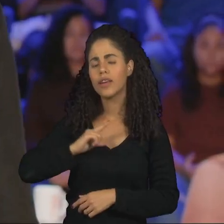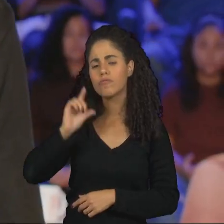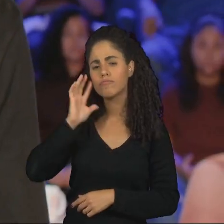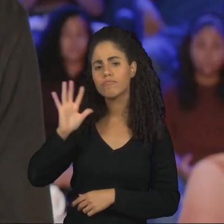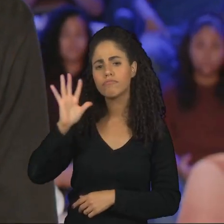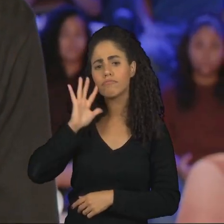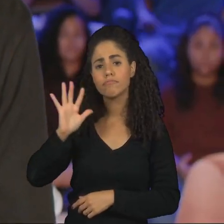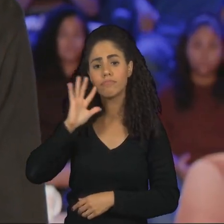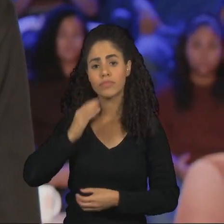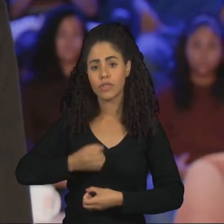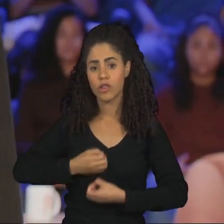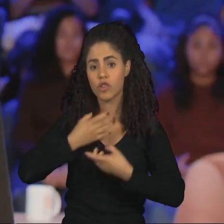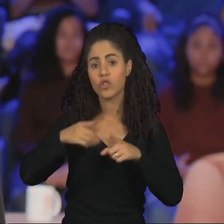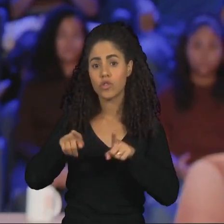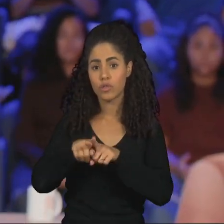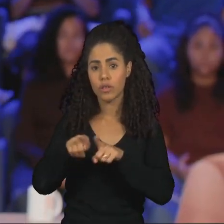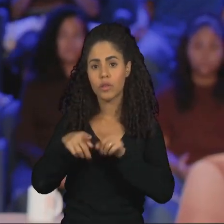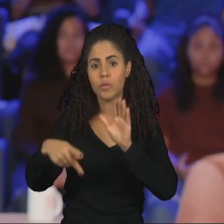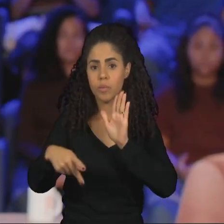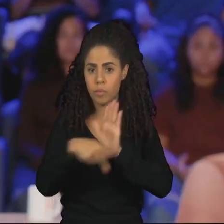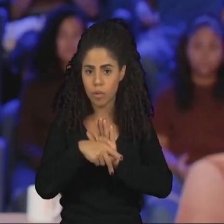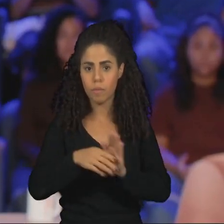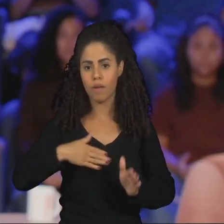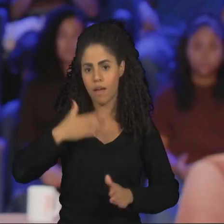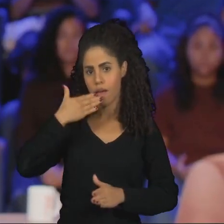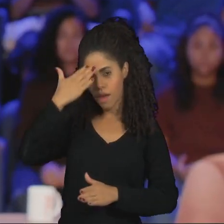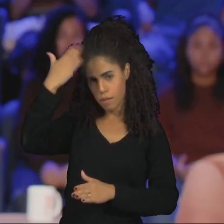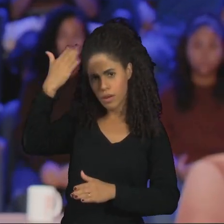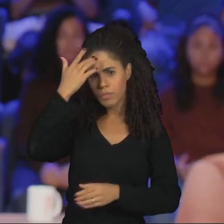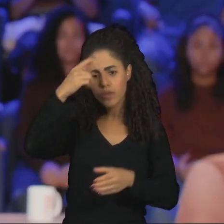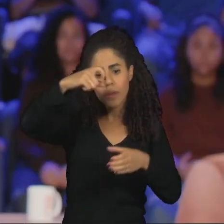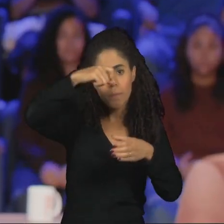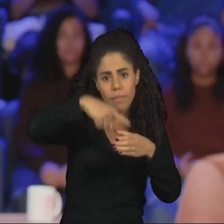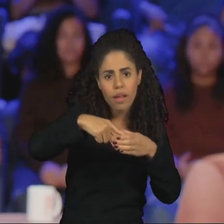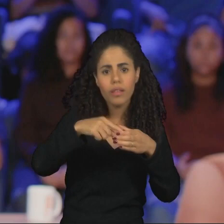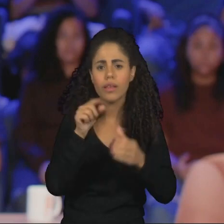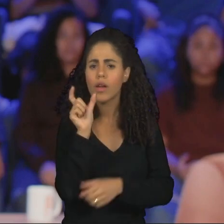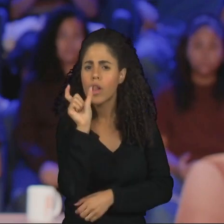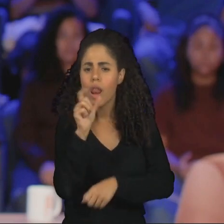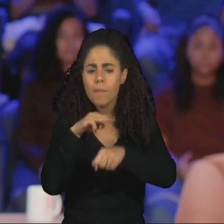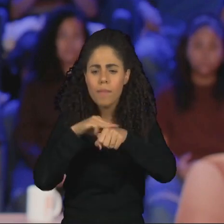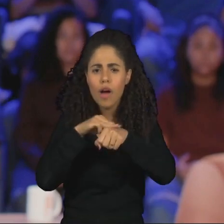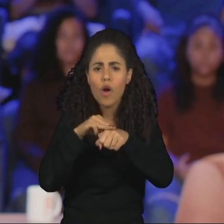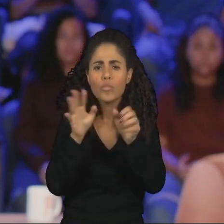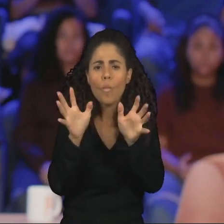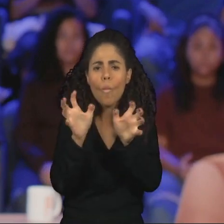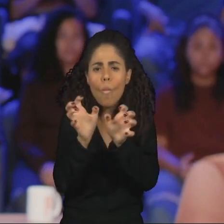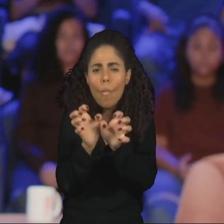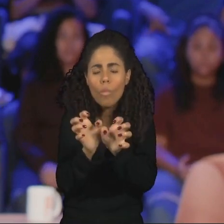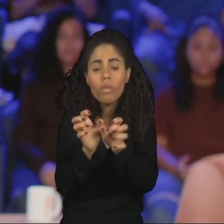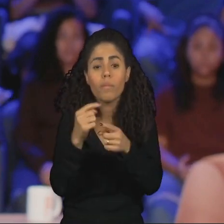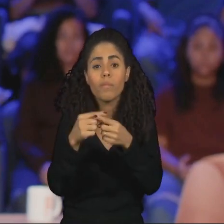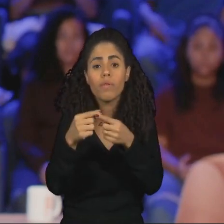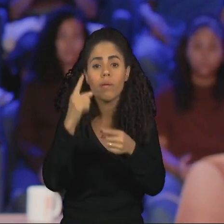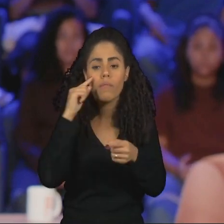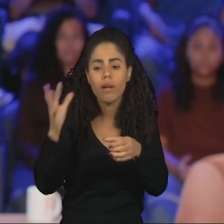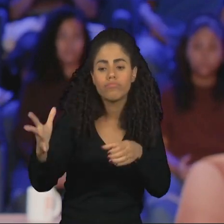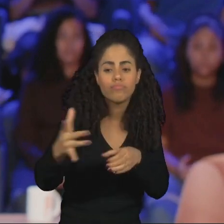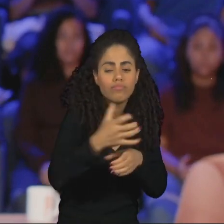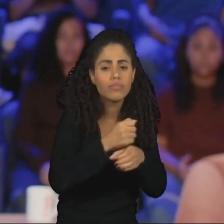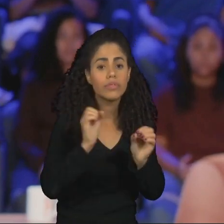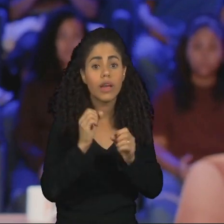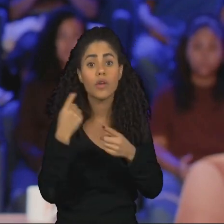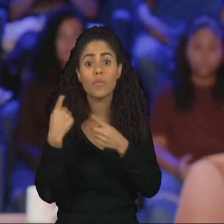diz que quem planta tâmaras não colhe tâmaras. Isso porque antigamente as tamareiras levavam